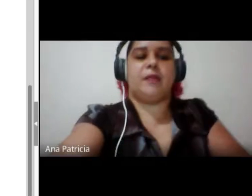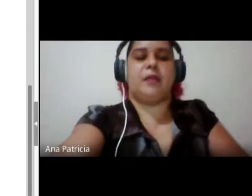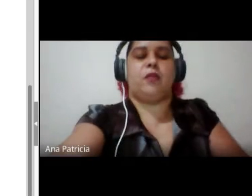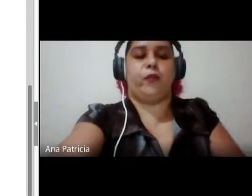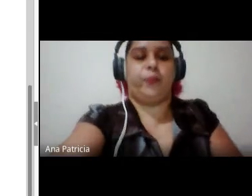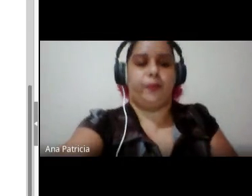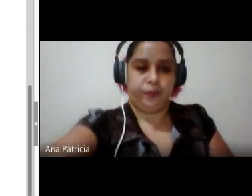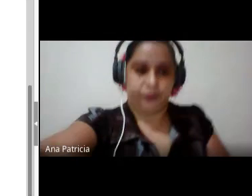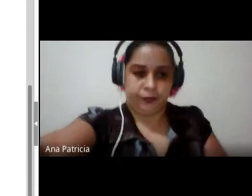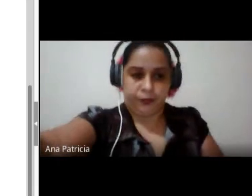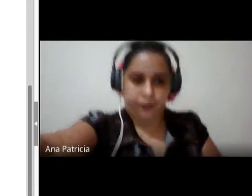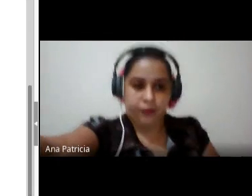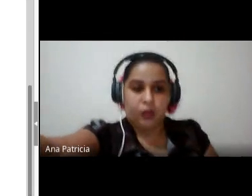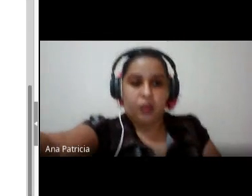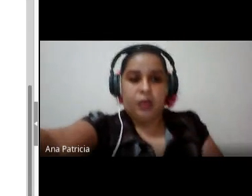de mim de novo.